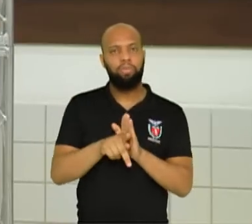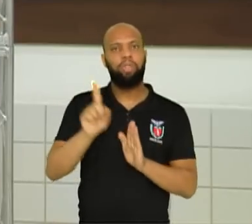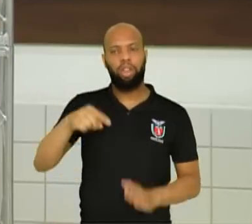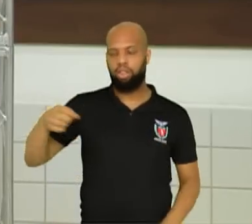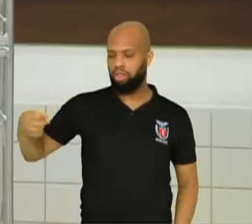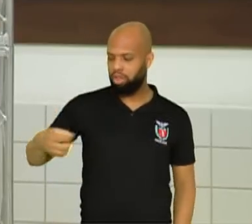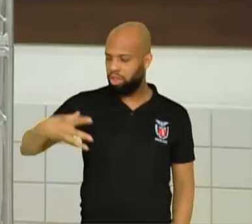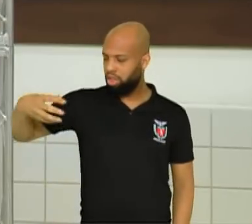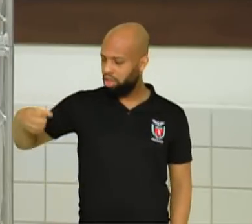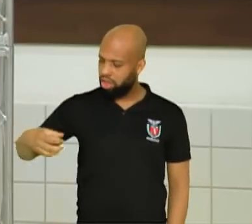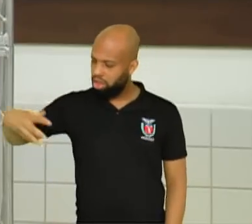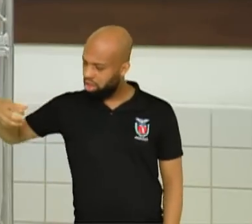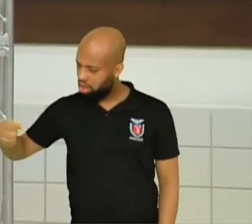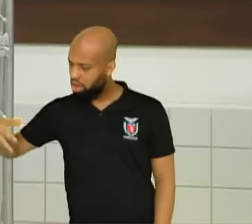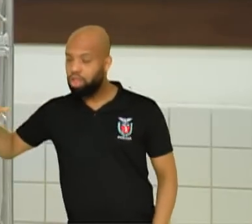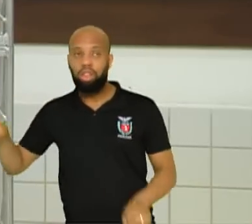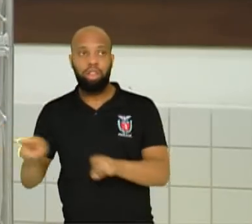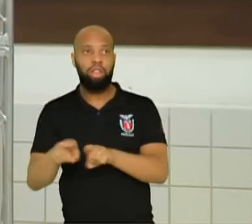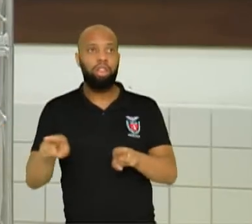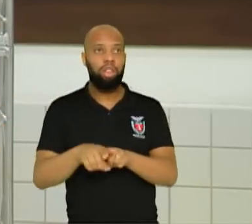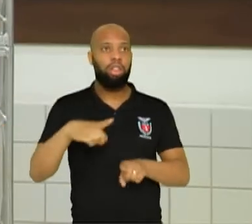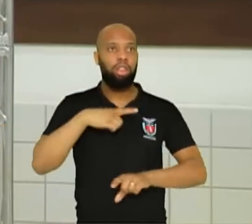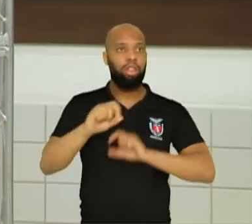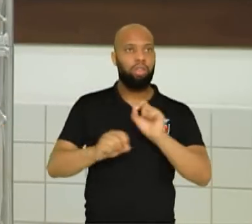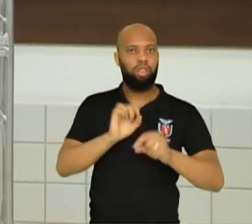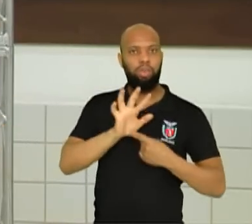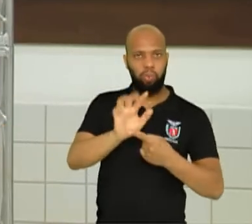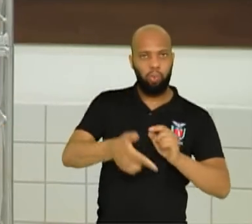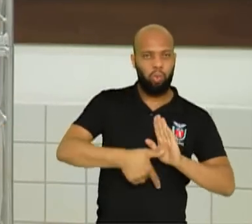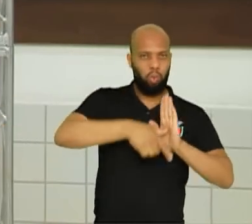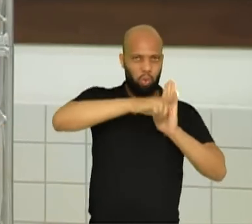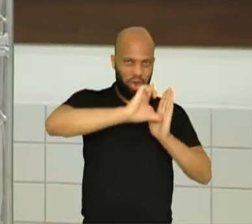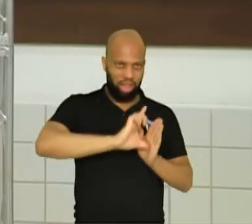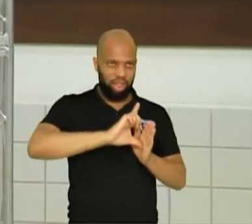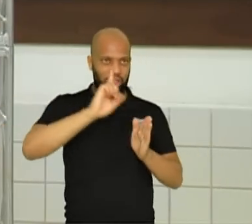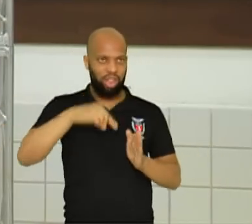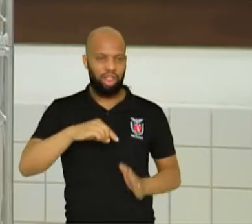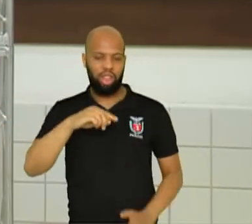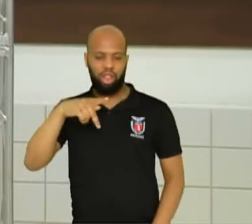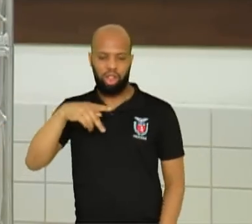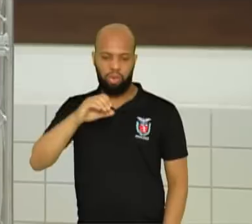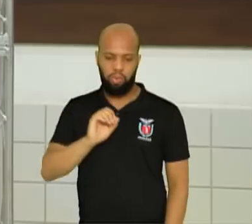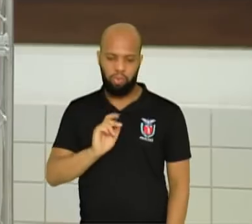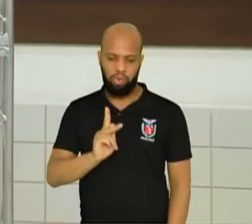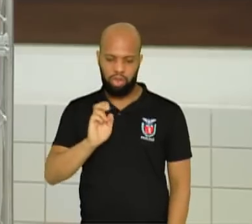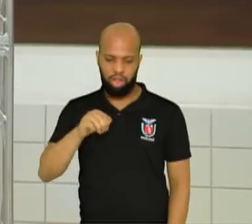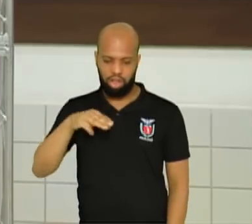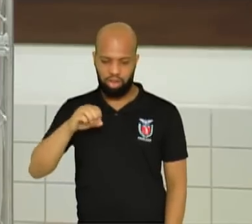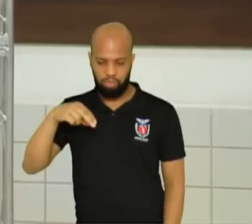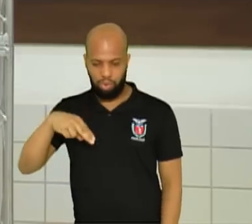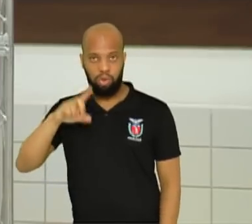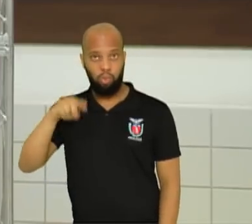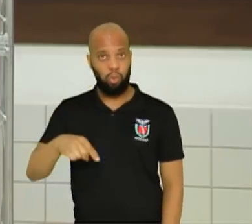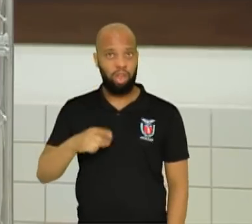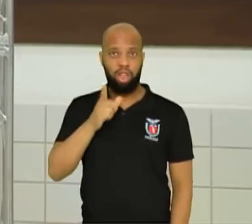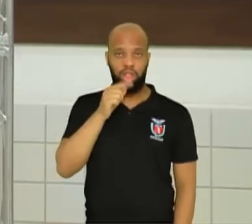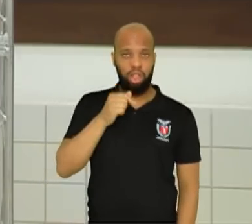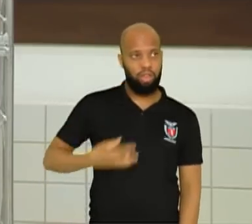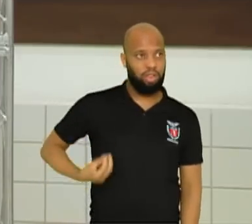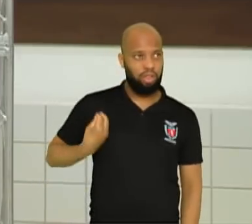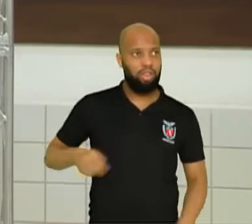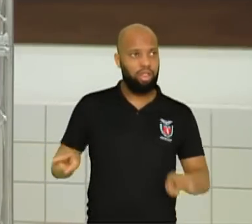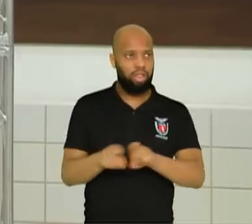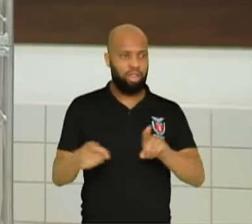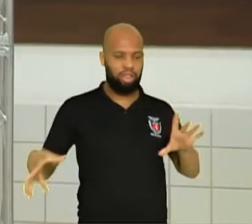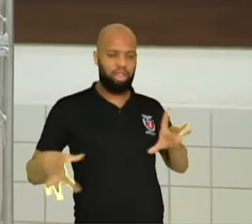águas-vivas. Além disso, o Tentacruel, que eu te mostrei, é um Pokémon água-viva. Então ele está completamente ligado com o que a